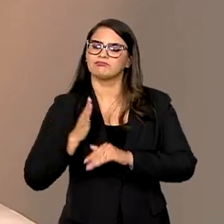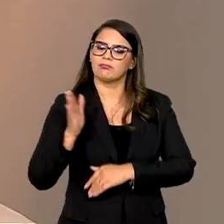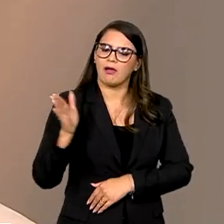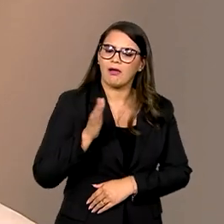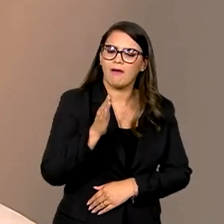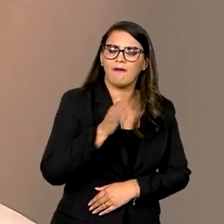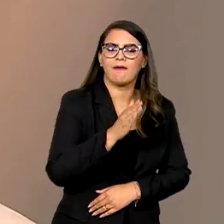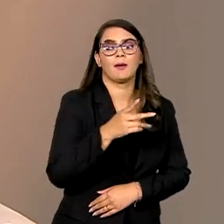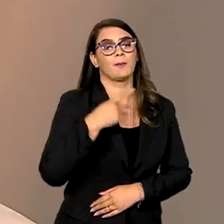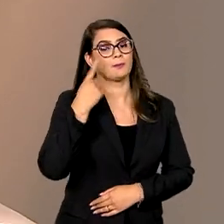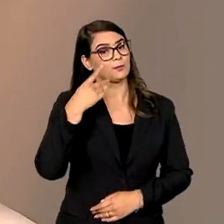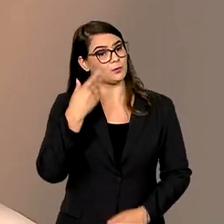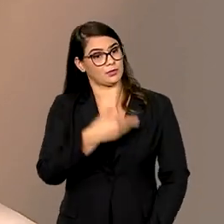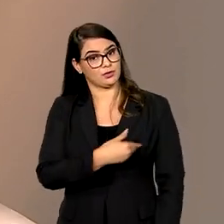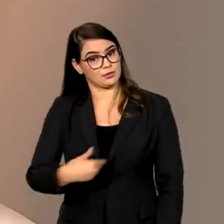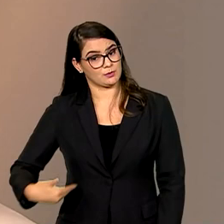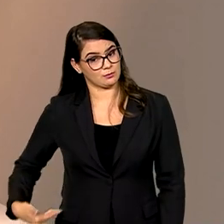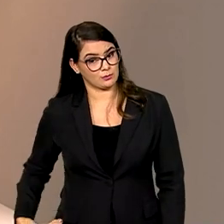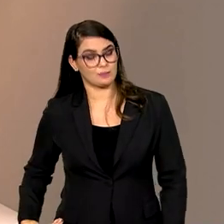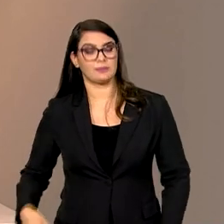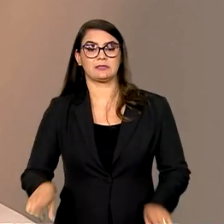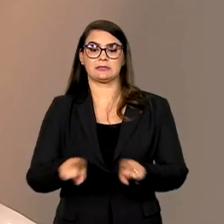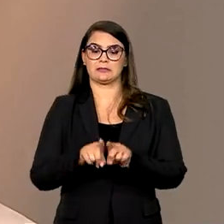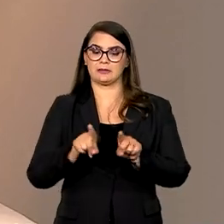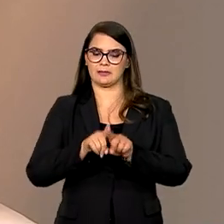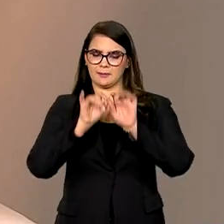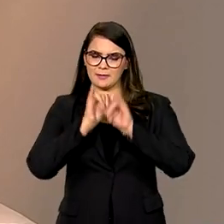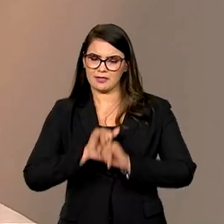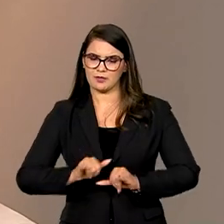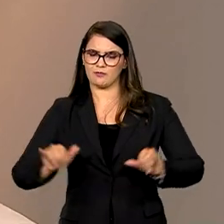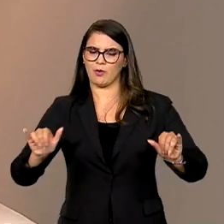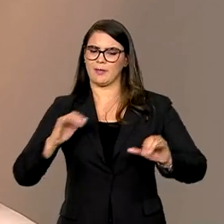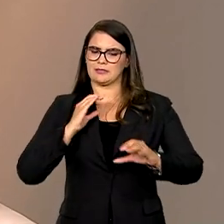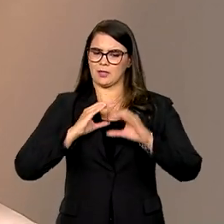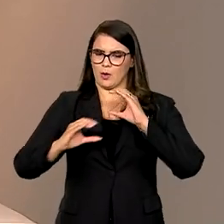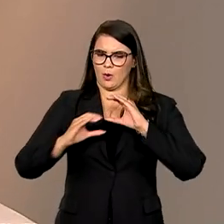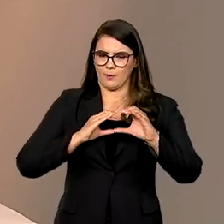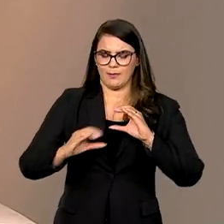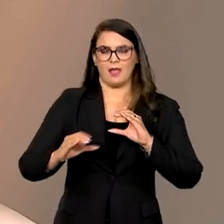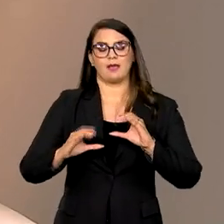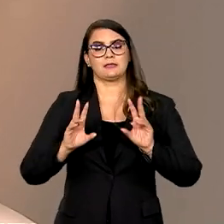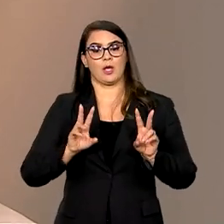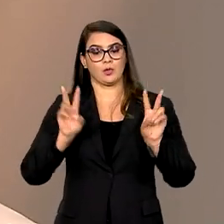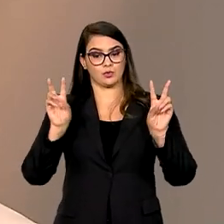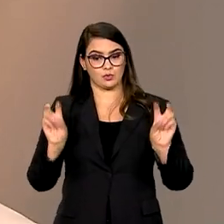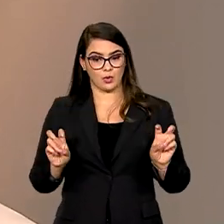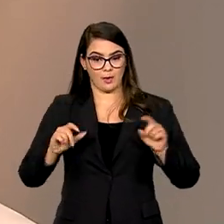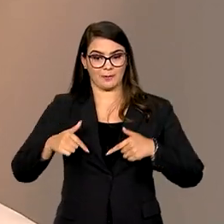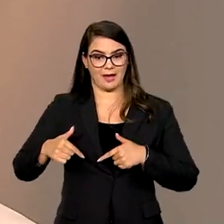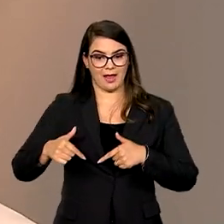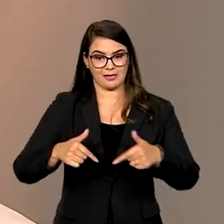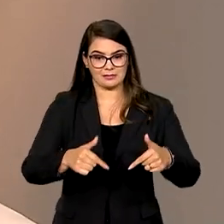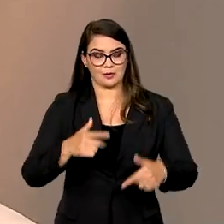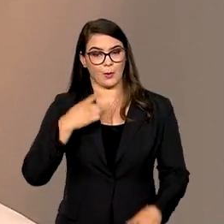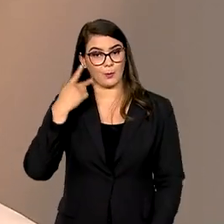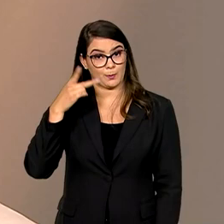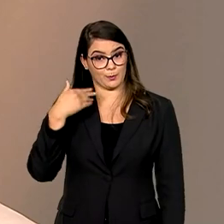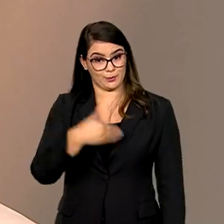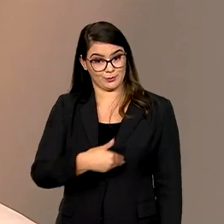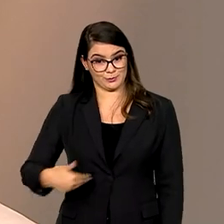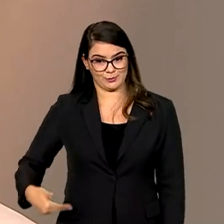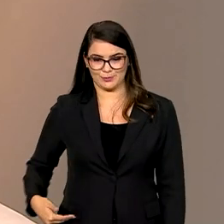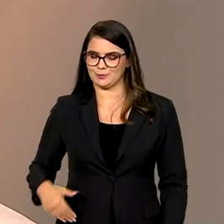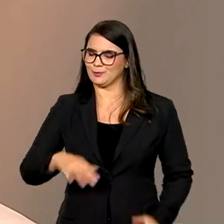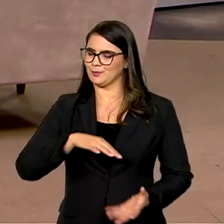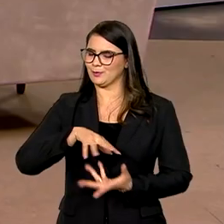promover políticas públicas e informações, comunicações sobre as ações de políticas públicas em